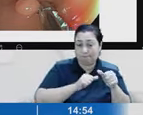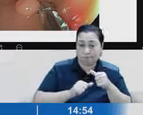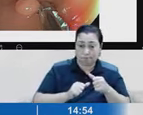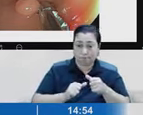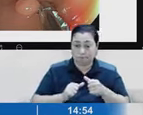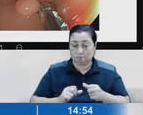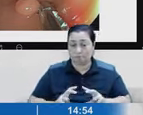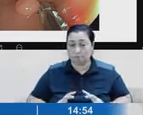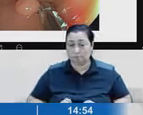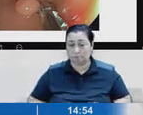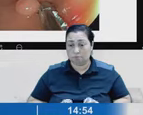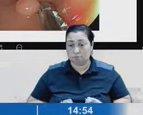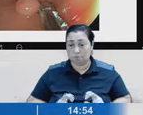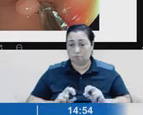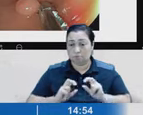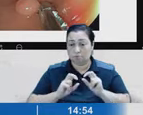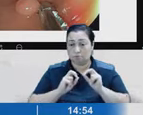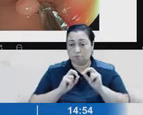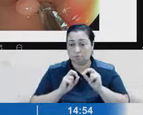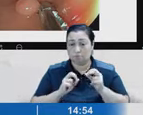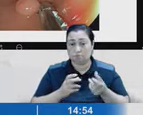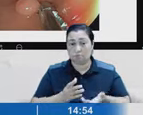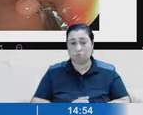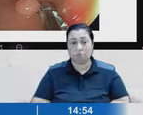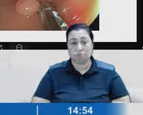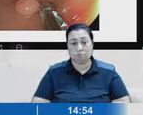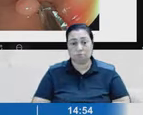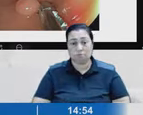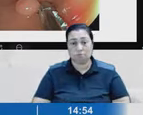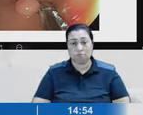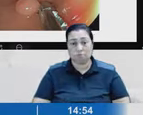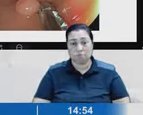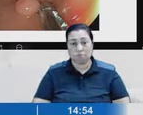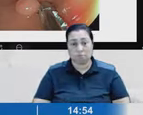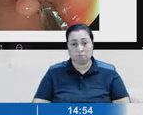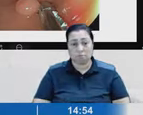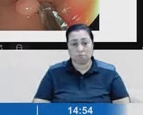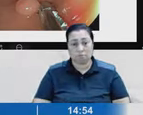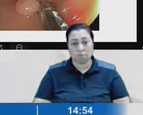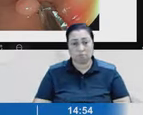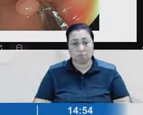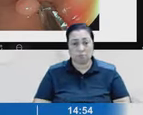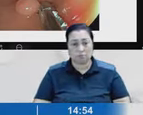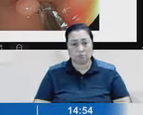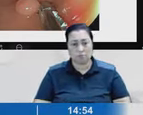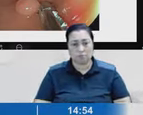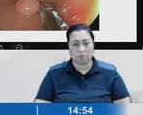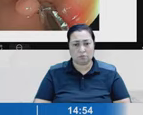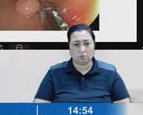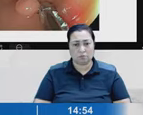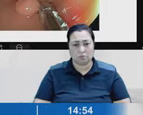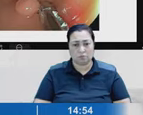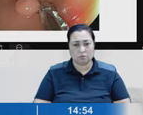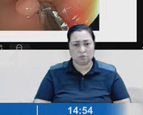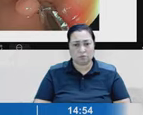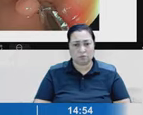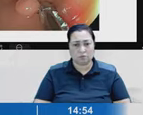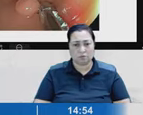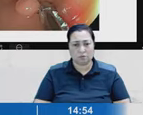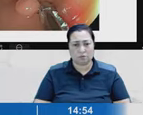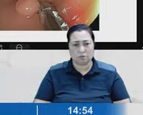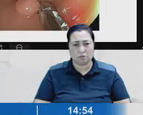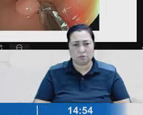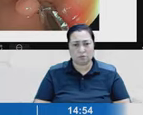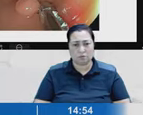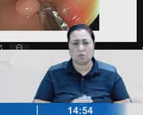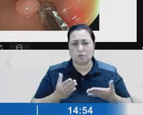câncer de intestino. O adenocarcinoma é o câncer mais comum no intestino. É esse